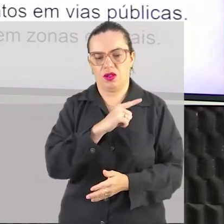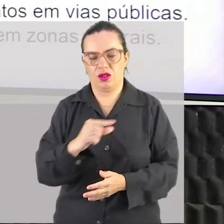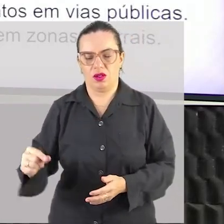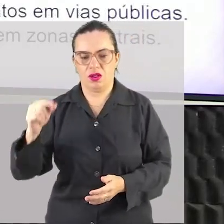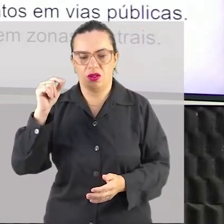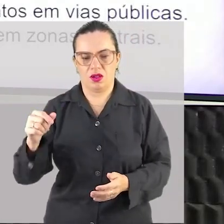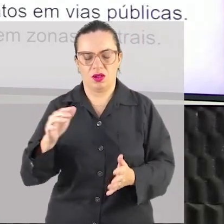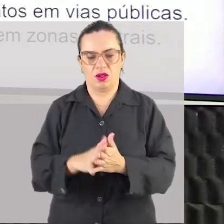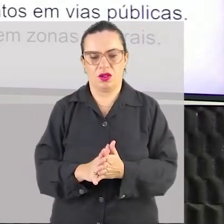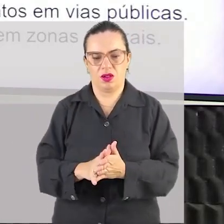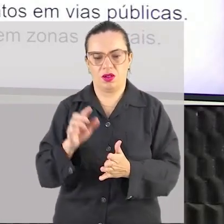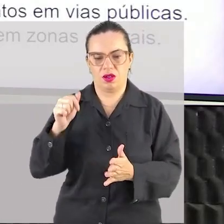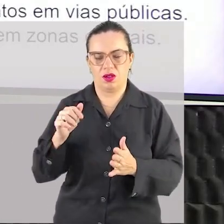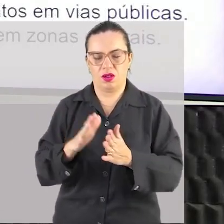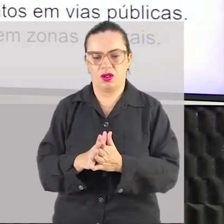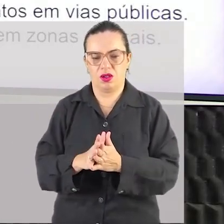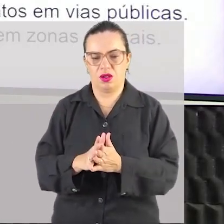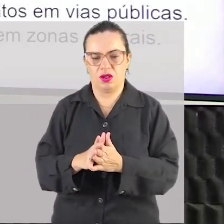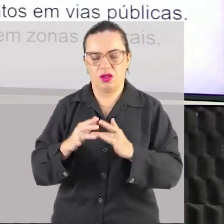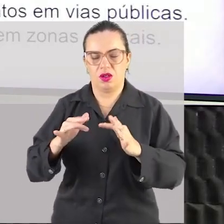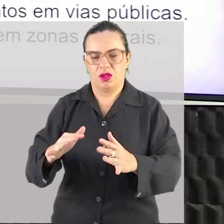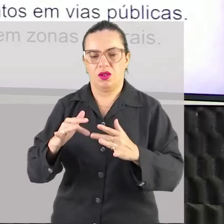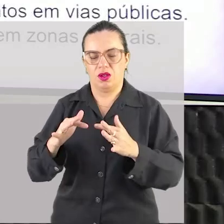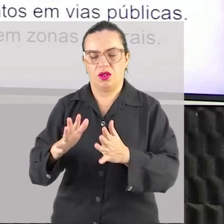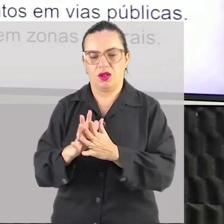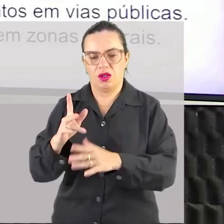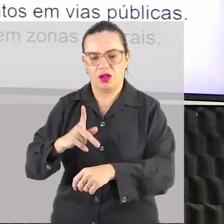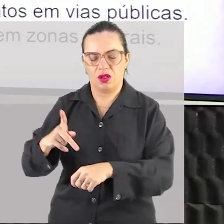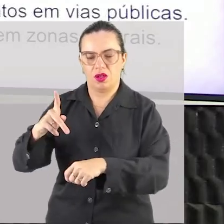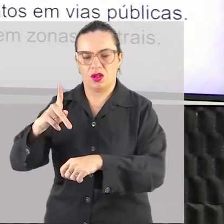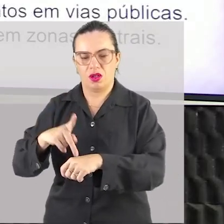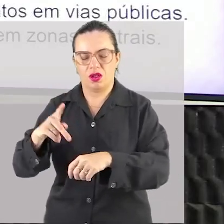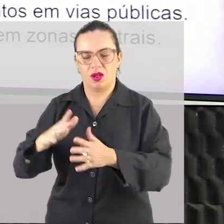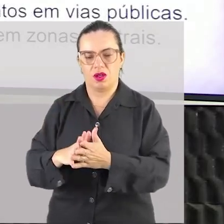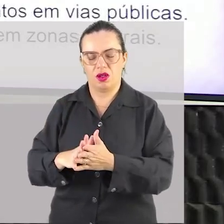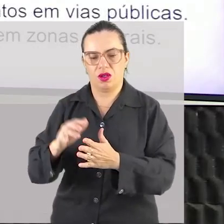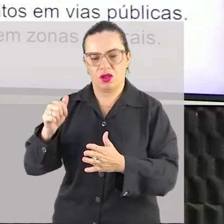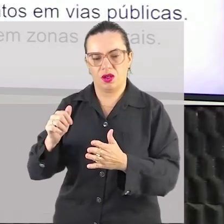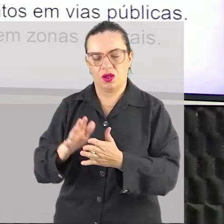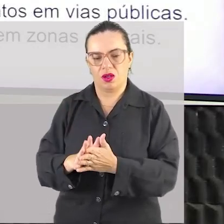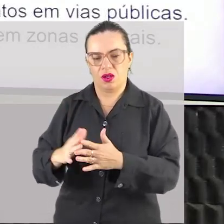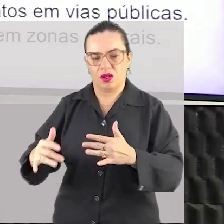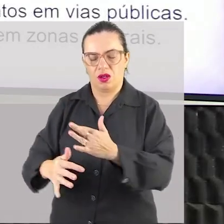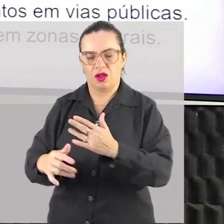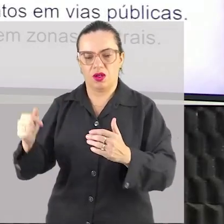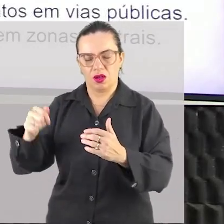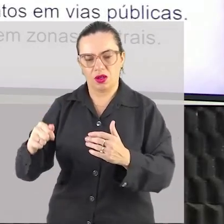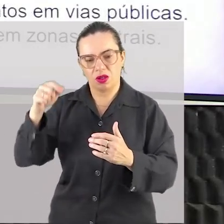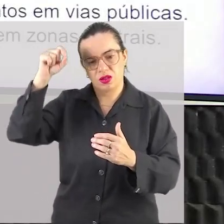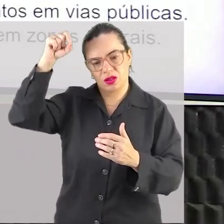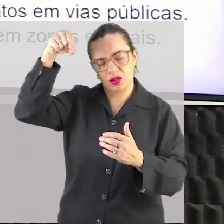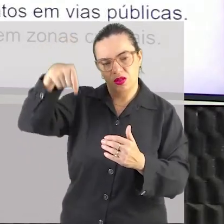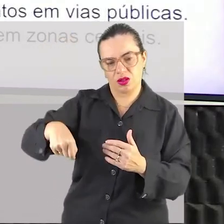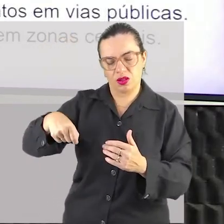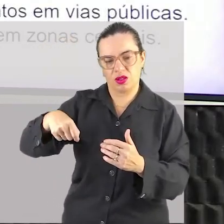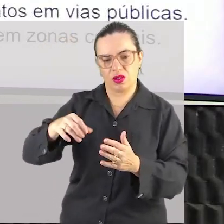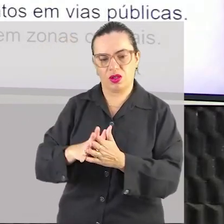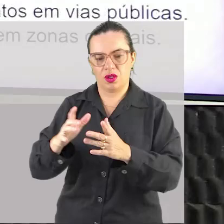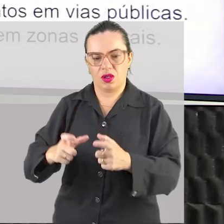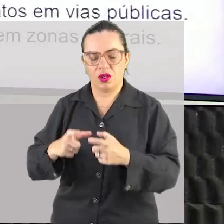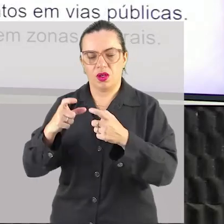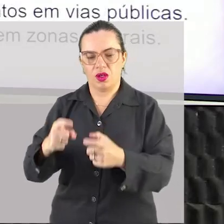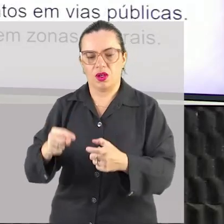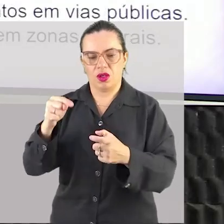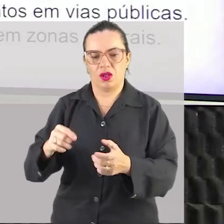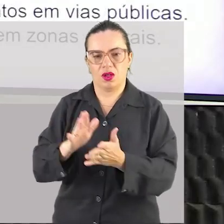centro ao mesmo tempo nós teríamos e Imagina isso na hora do pico na Hora do Rush na hora em que mais pessoas estão precisando de